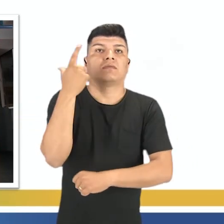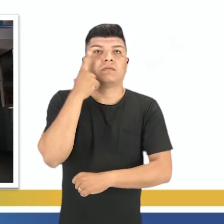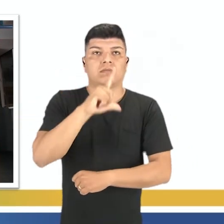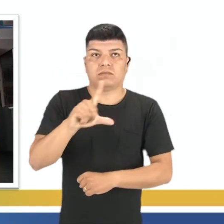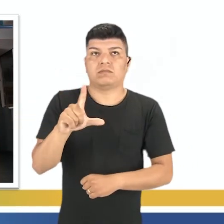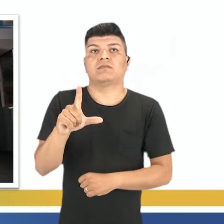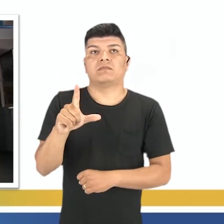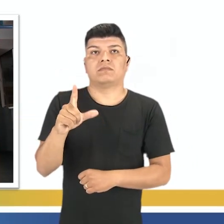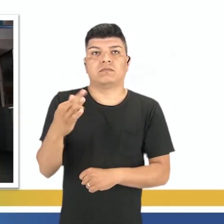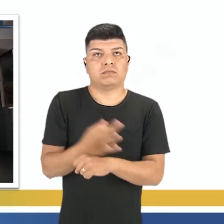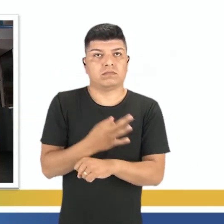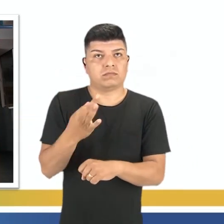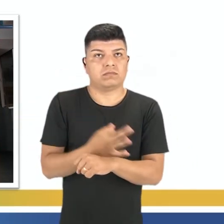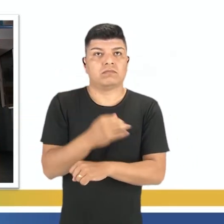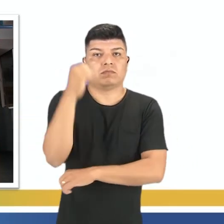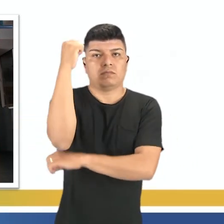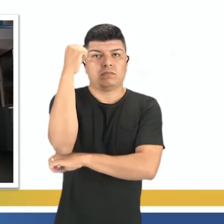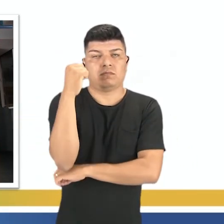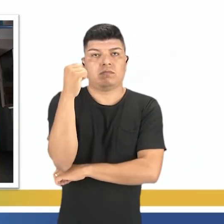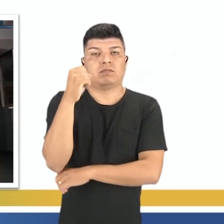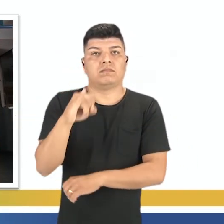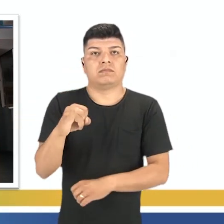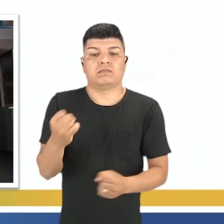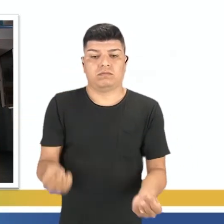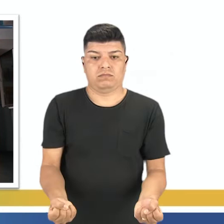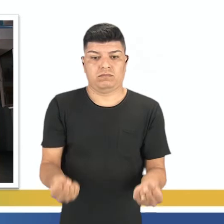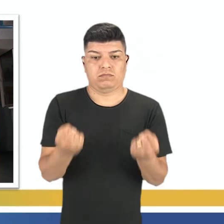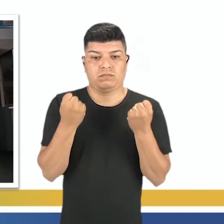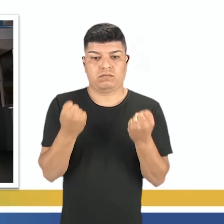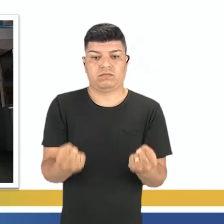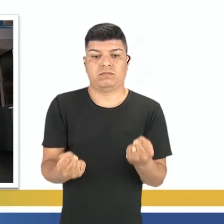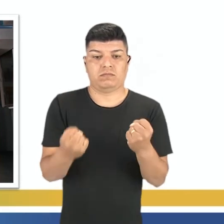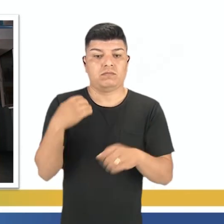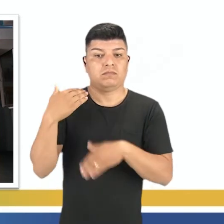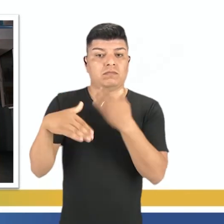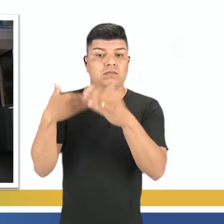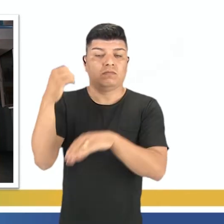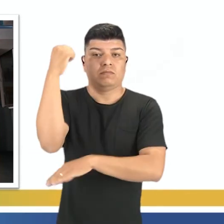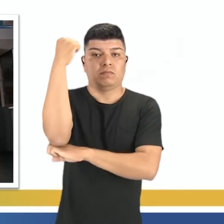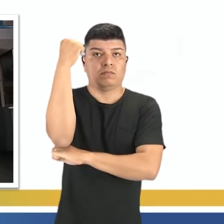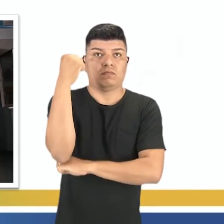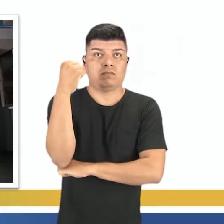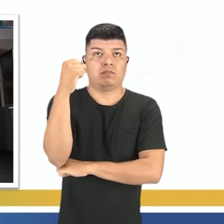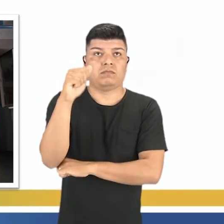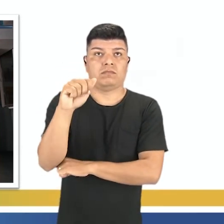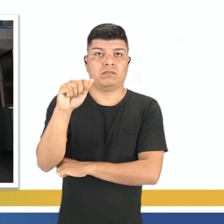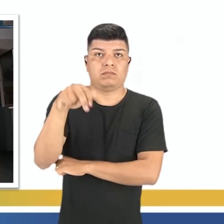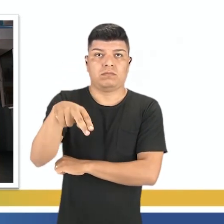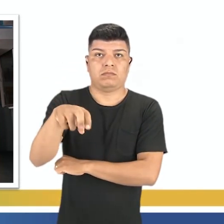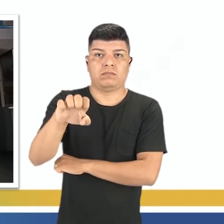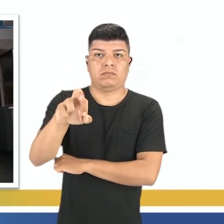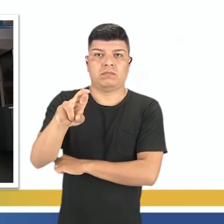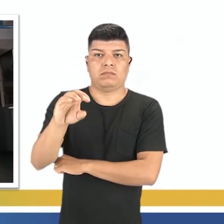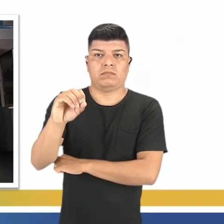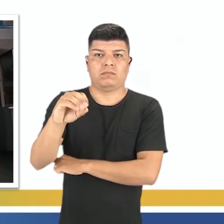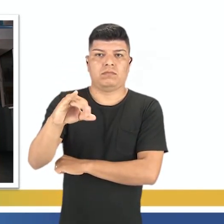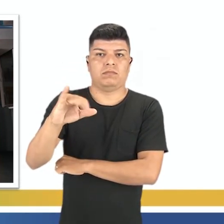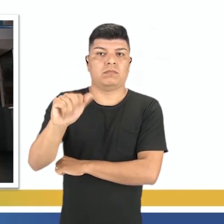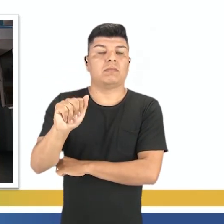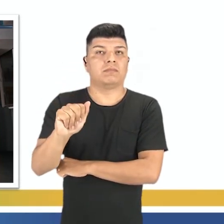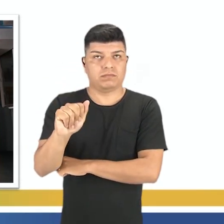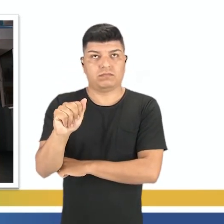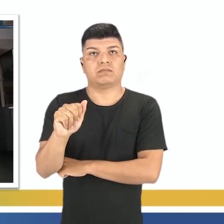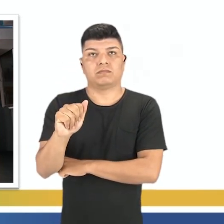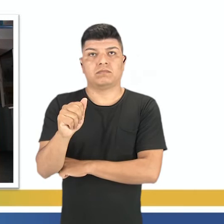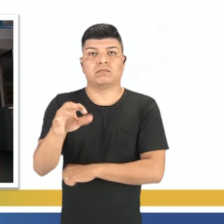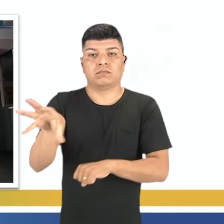resistência aeróbica. Se eu quero levantar mais peso, eu vou desenvolver resistência anaeróbica. Porém, o conhecimento sobre